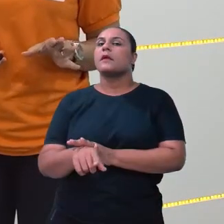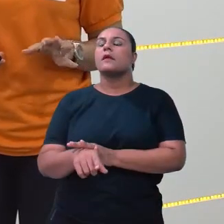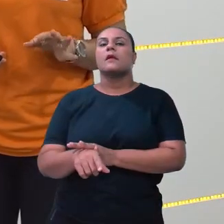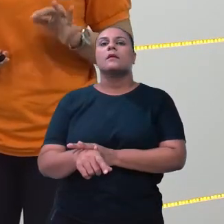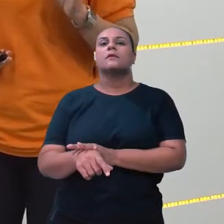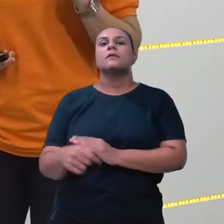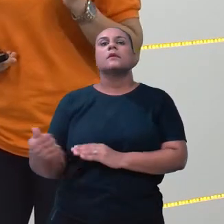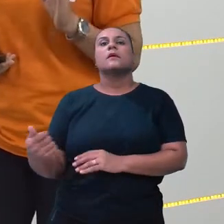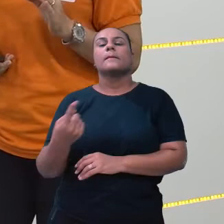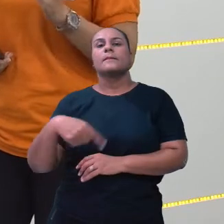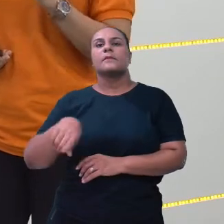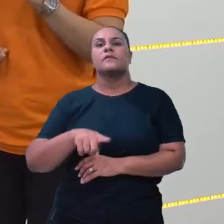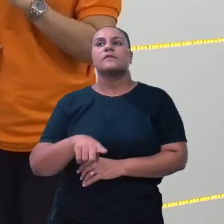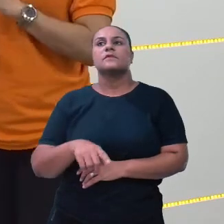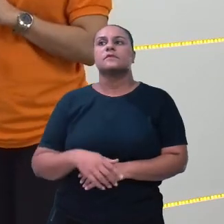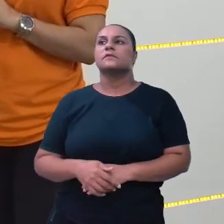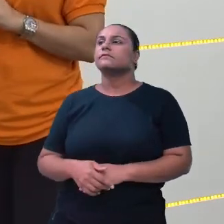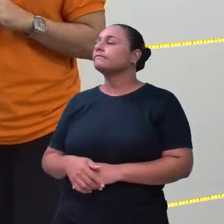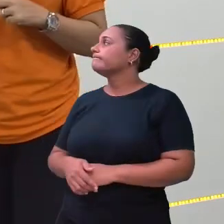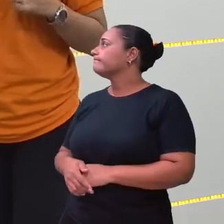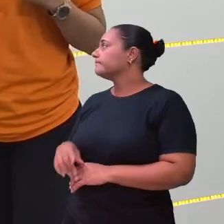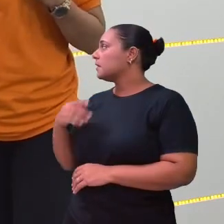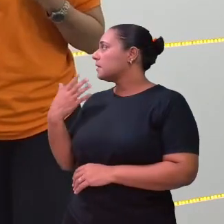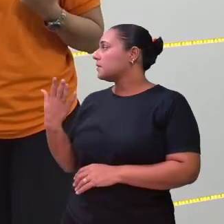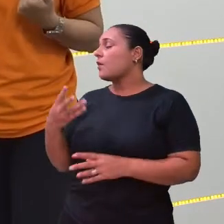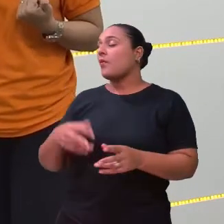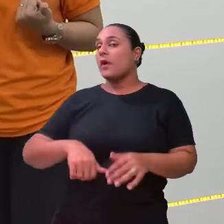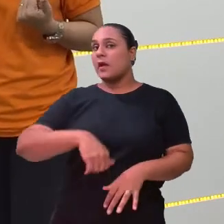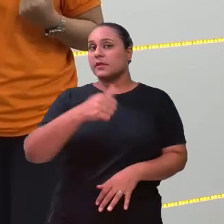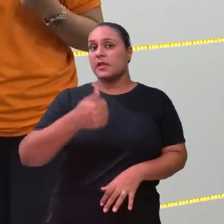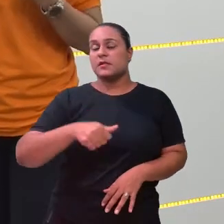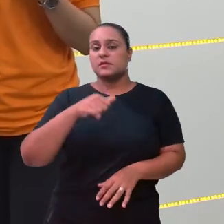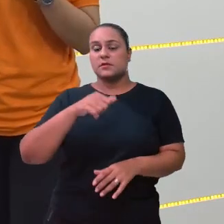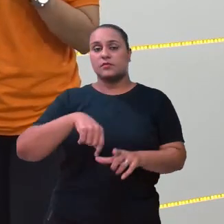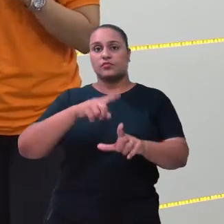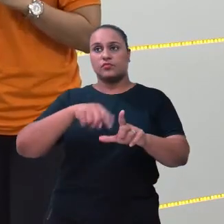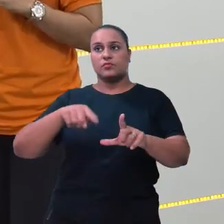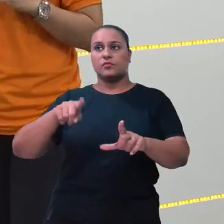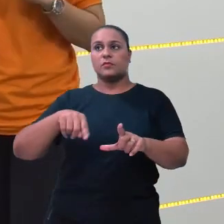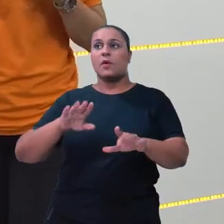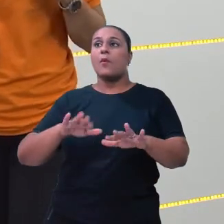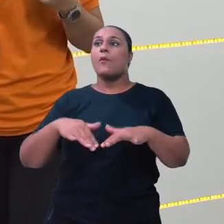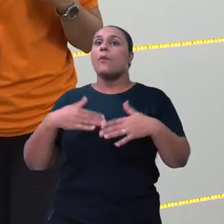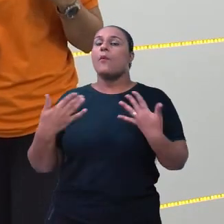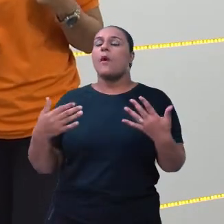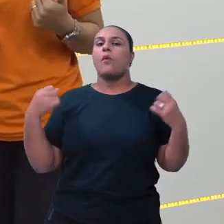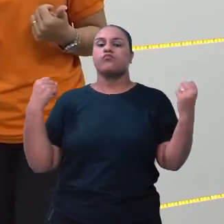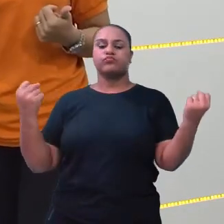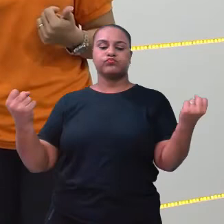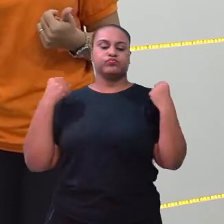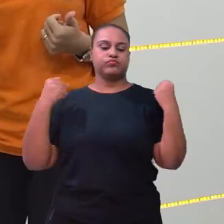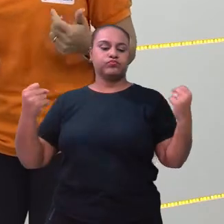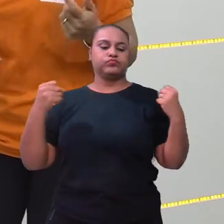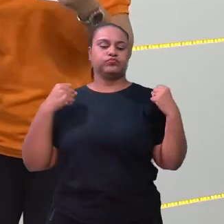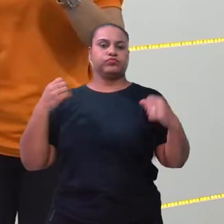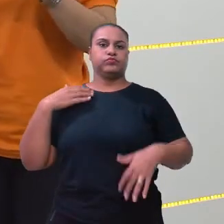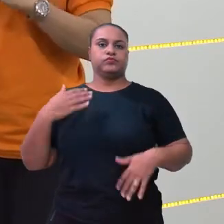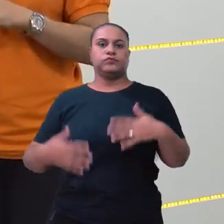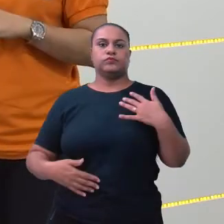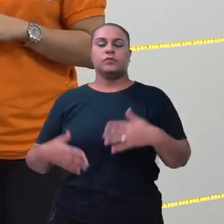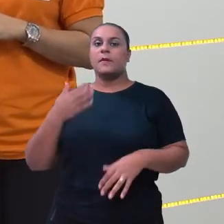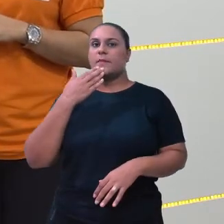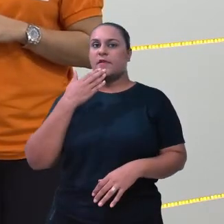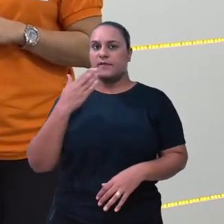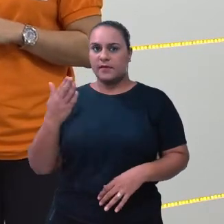tá? De acordo com esse gráfico, qual a atividade física preferida? Vou voltar